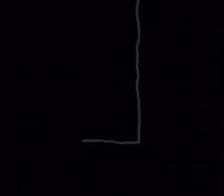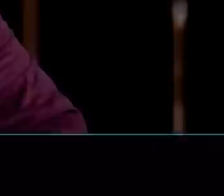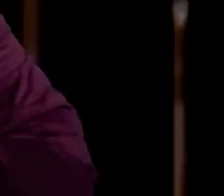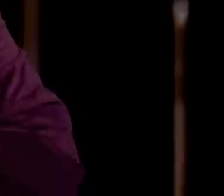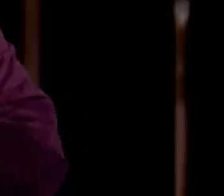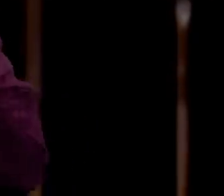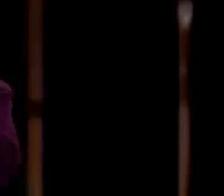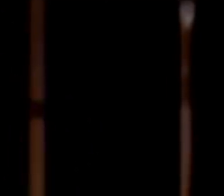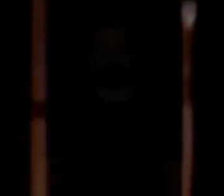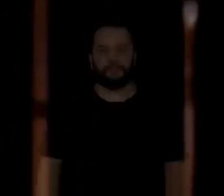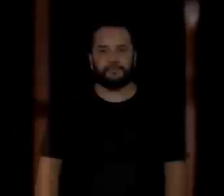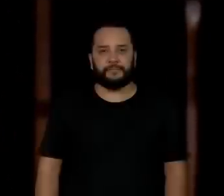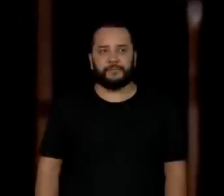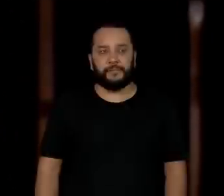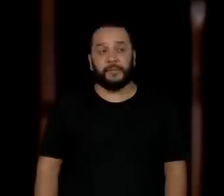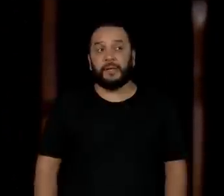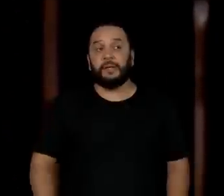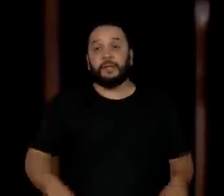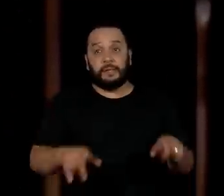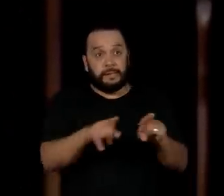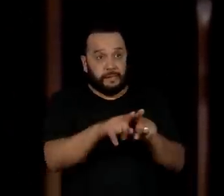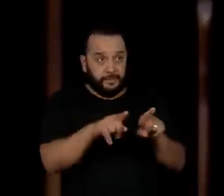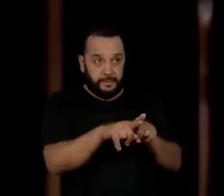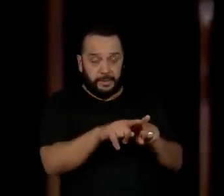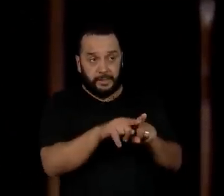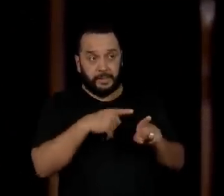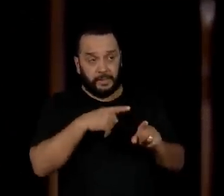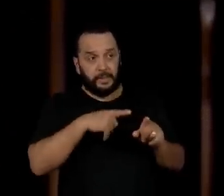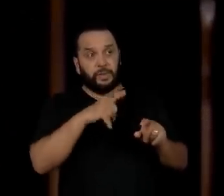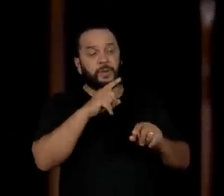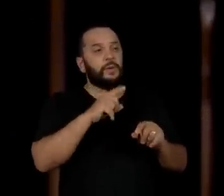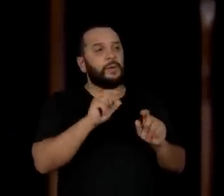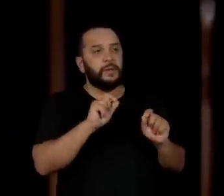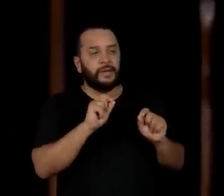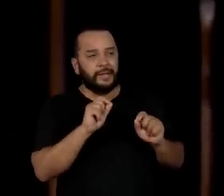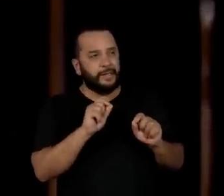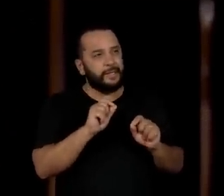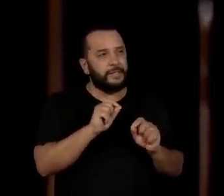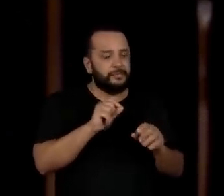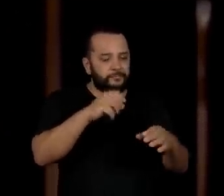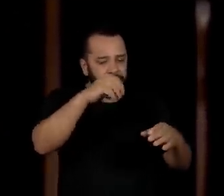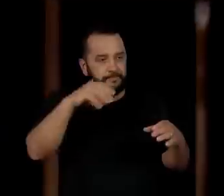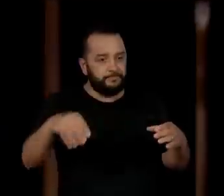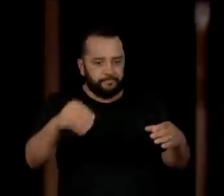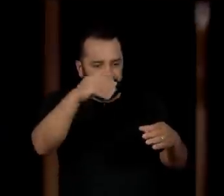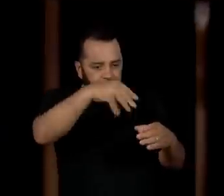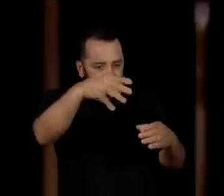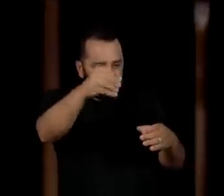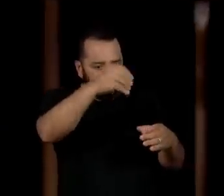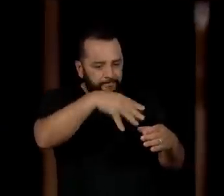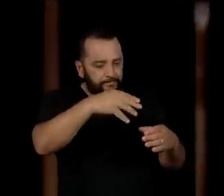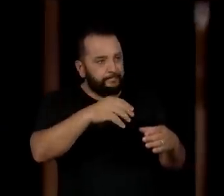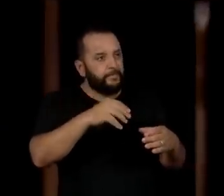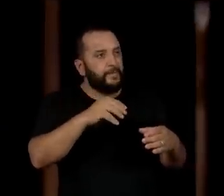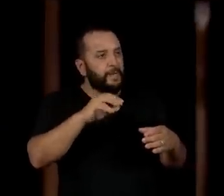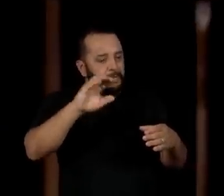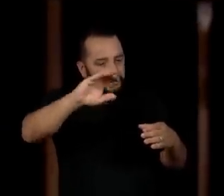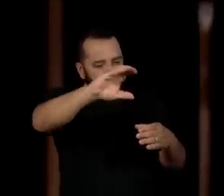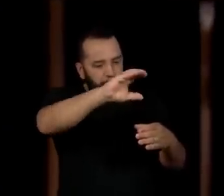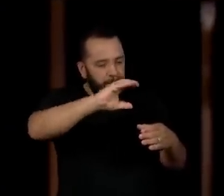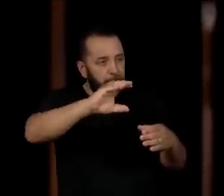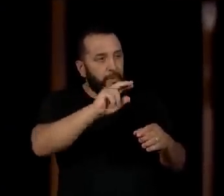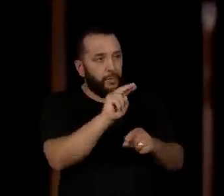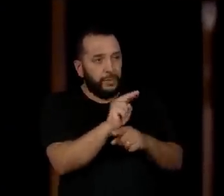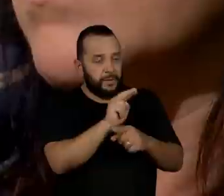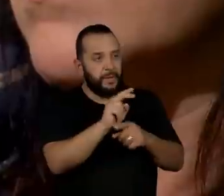tem ainda principalmente cuidados com os ingredientes com os bichos né Como que você